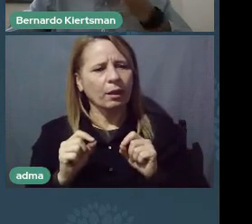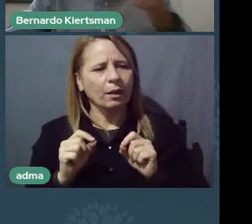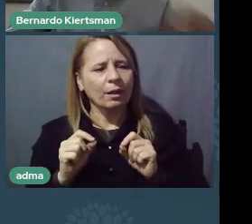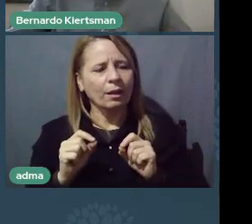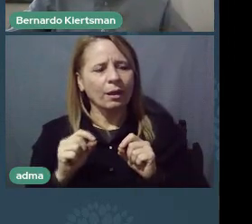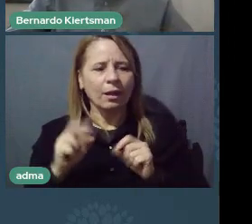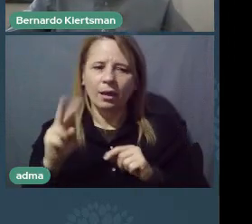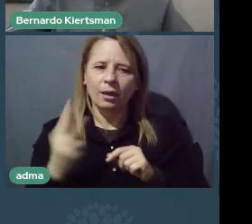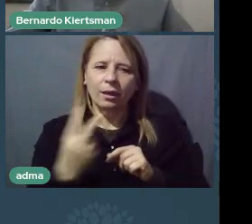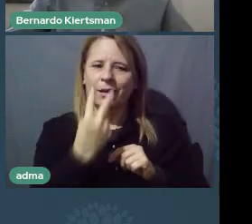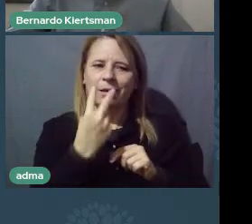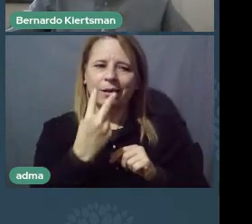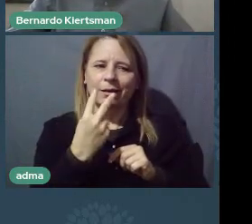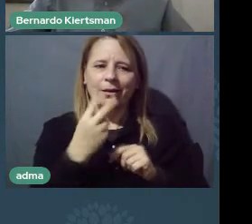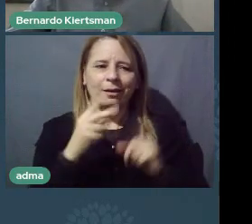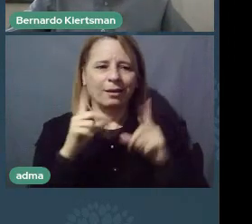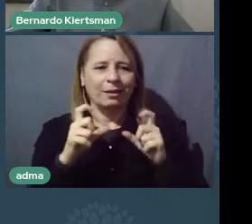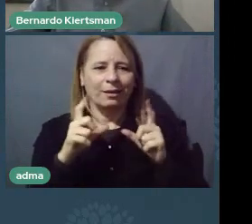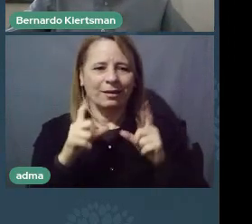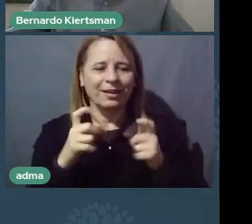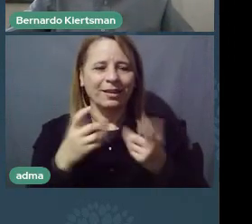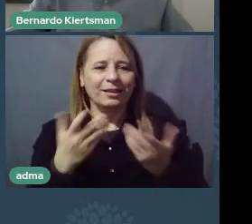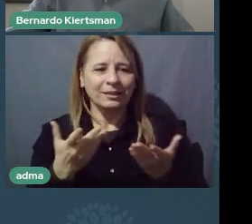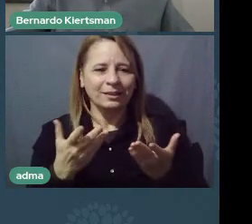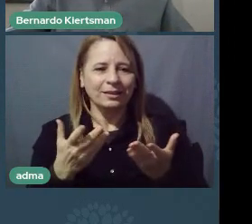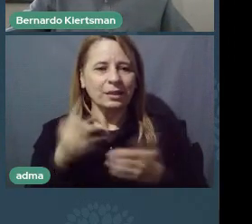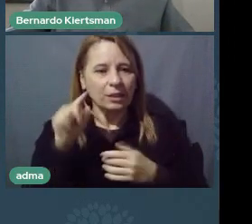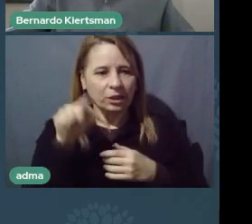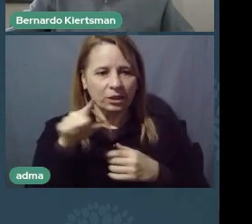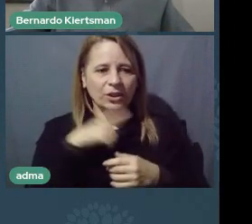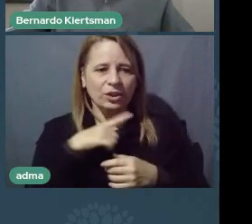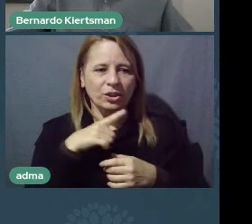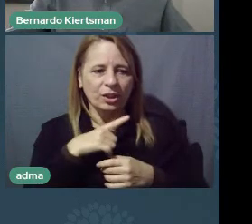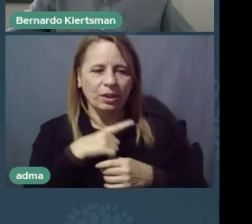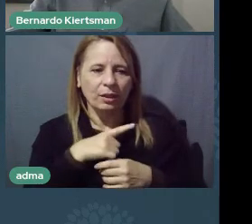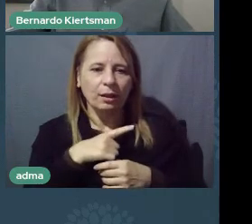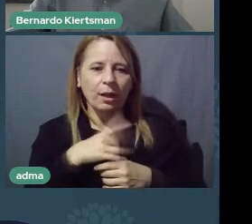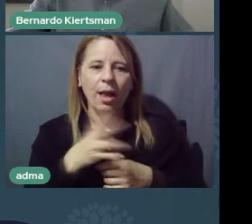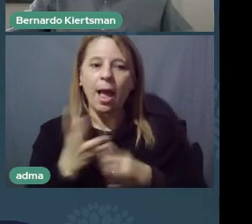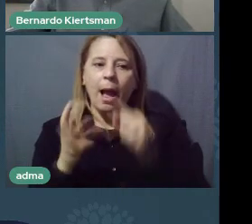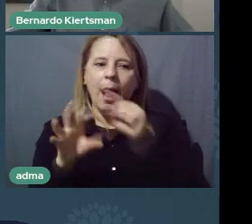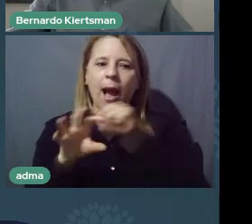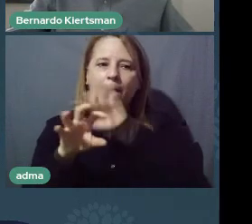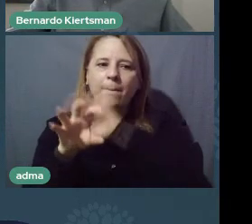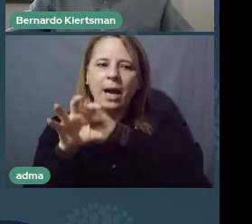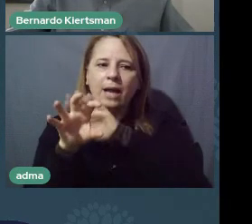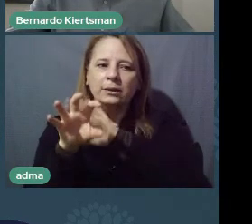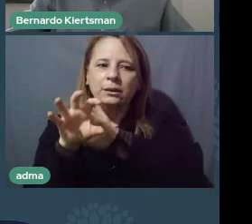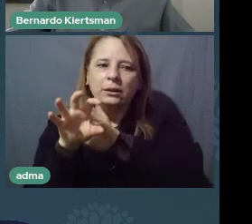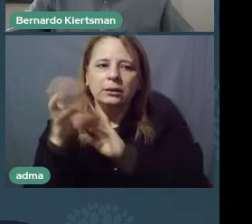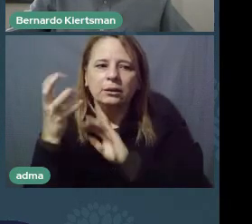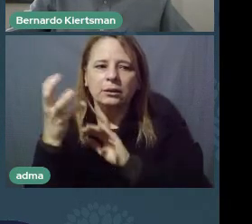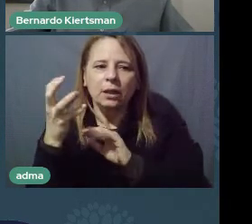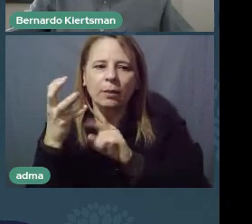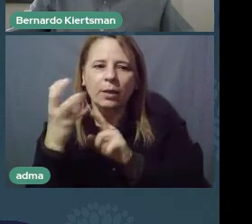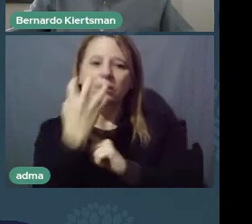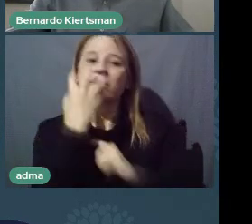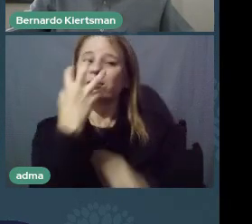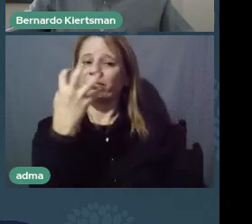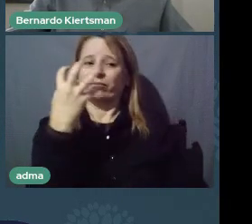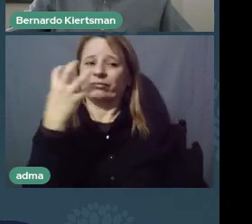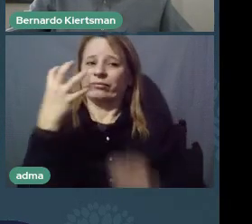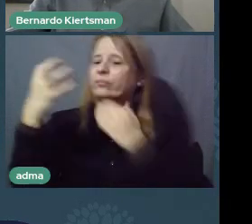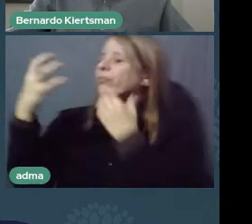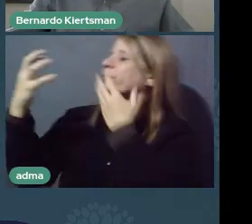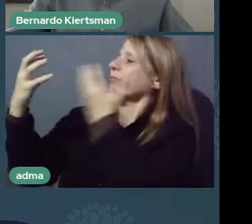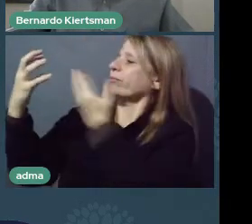que estava tirando a foto dela. Então, você tinha a máscara da nebulização a essa distância da